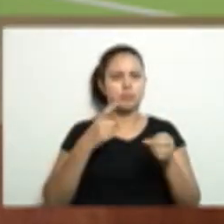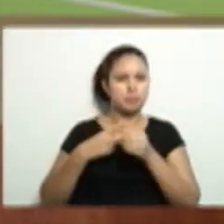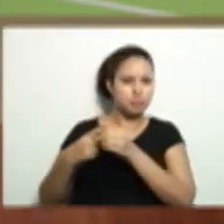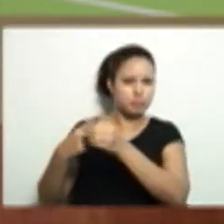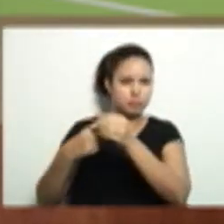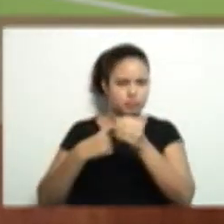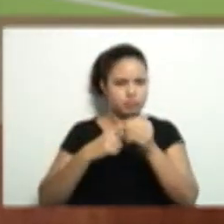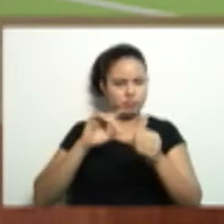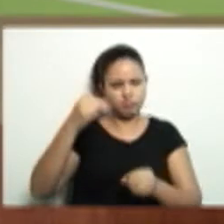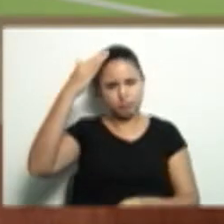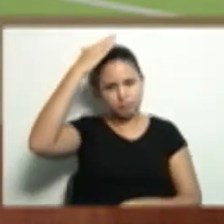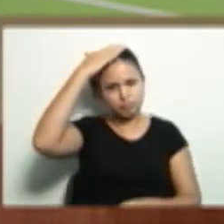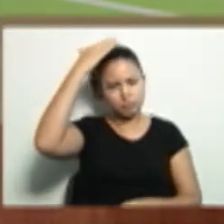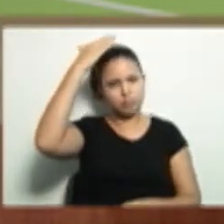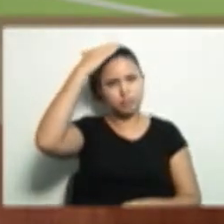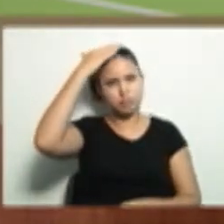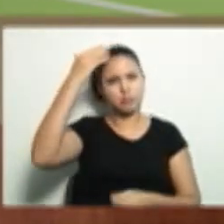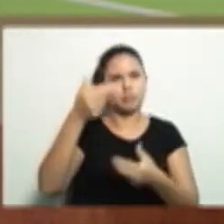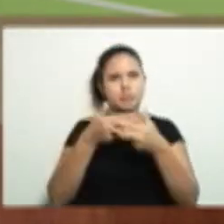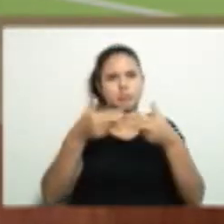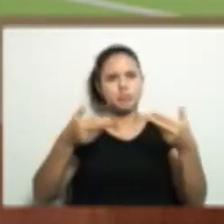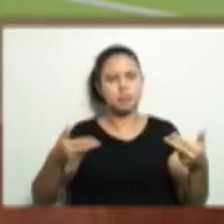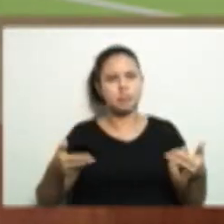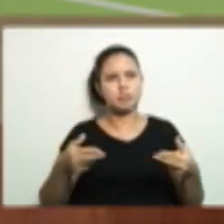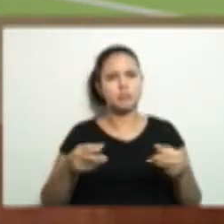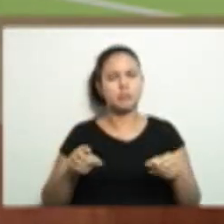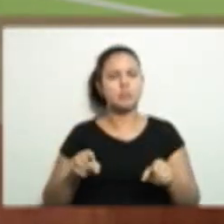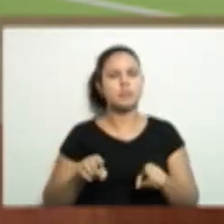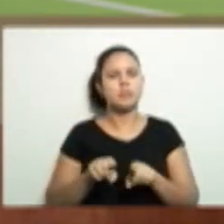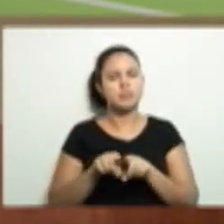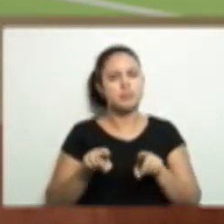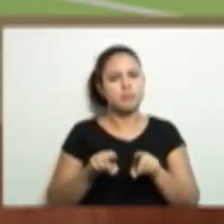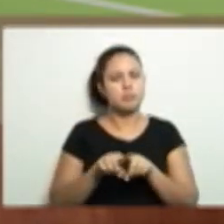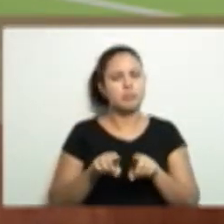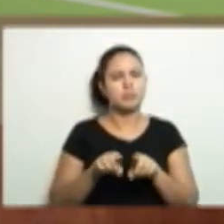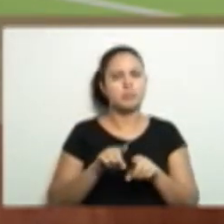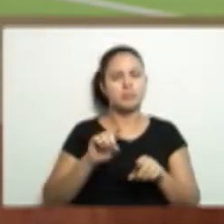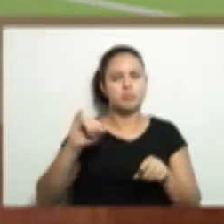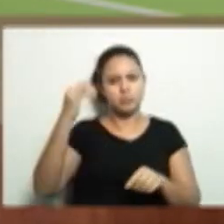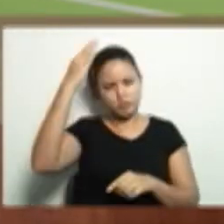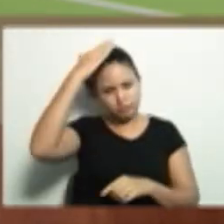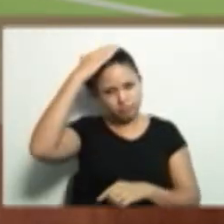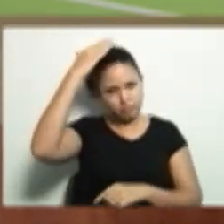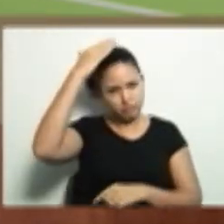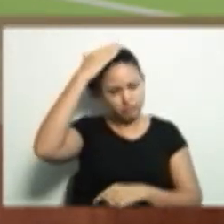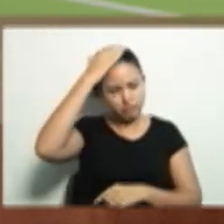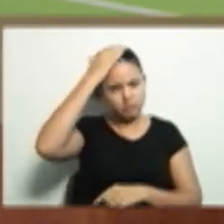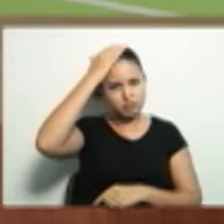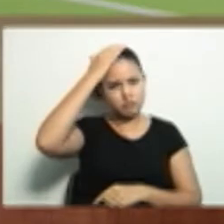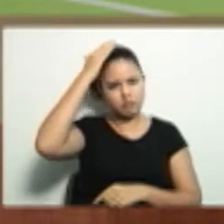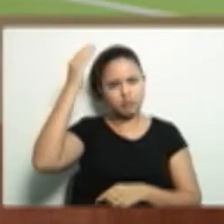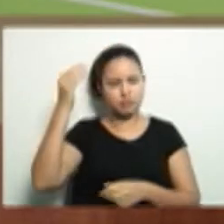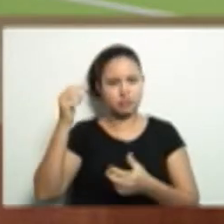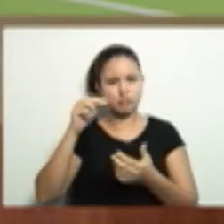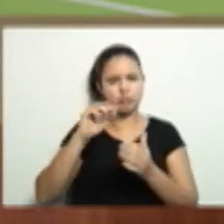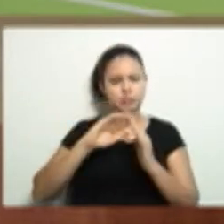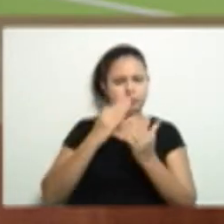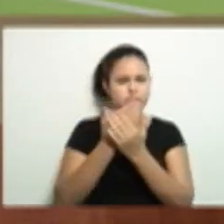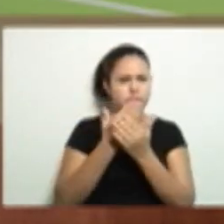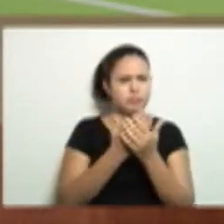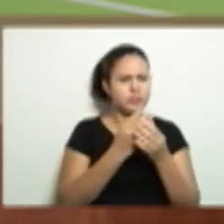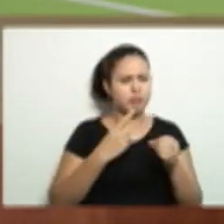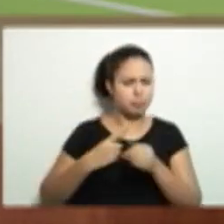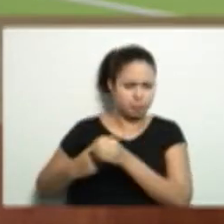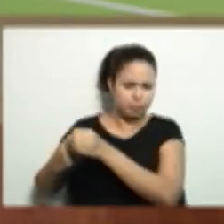Paraná, Maria Rosa de Oliveira, Espigão do Oeste, Coronel Jorge Teixeira de Paraná, Maria do Carmo Rabelo em Rolim de Moura e Boa Esperança em Alta